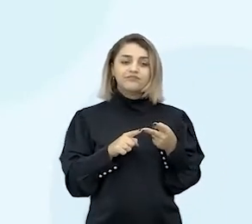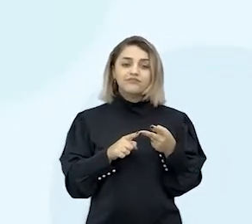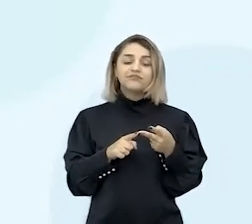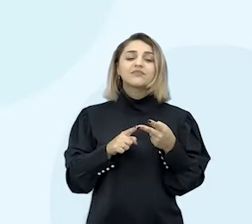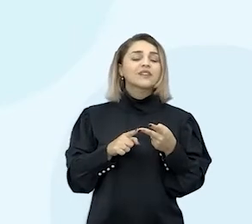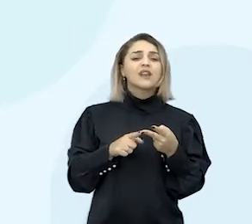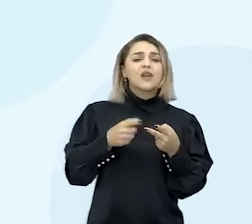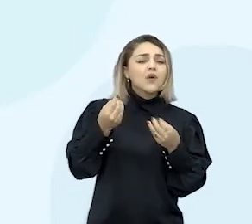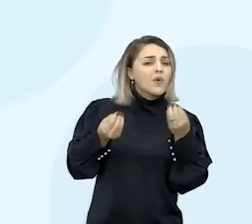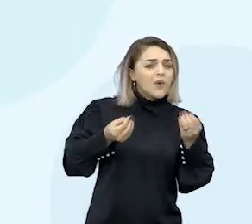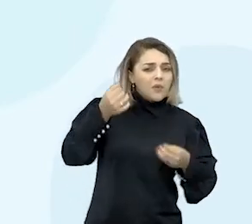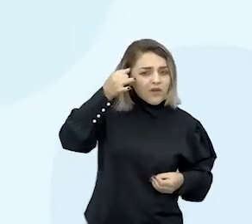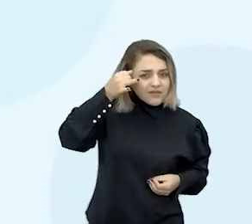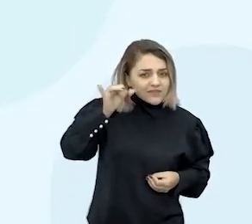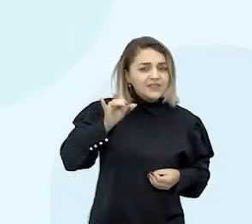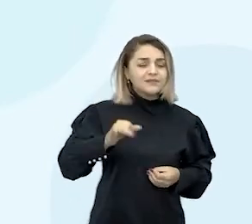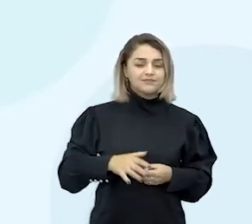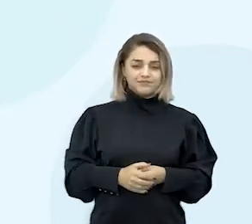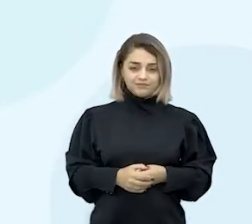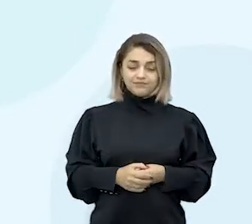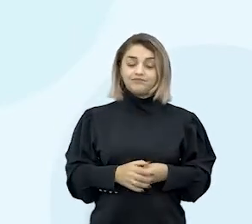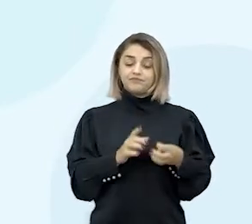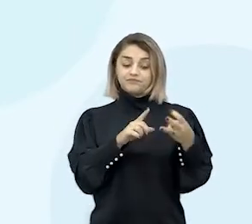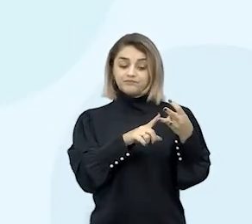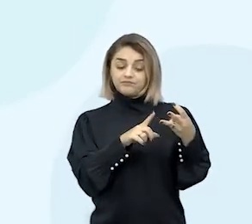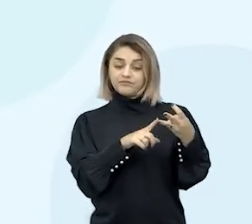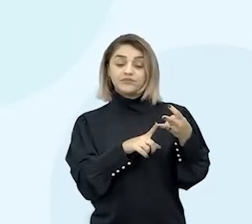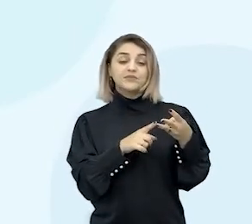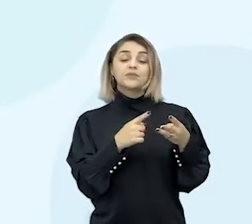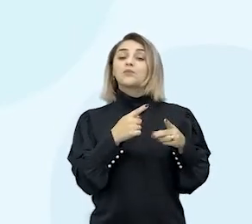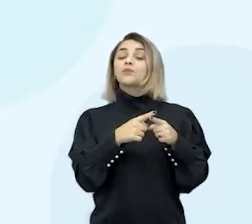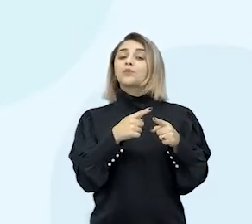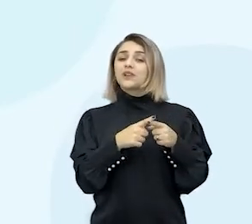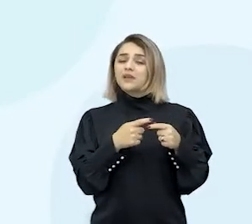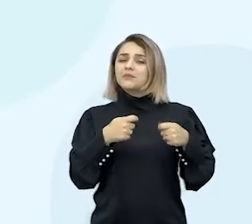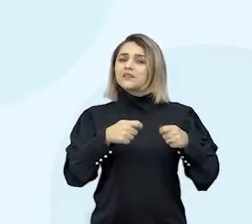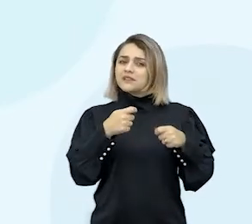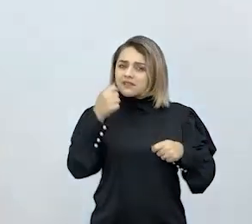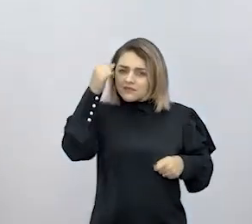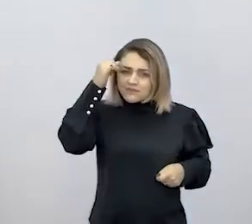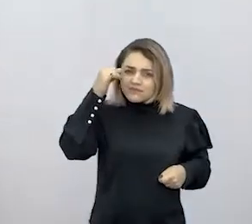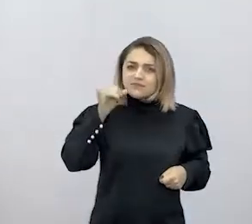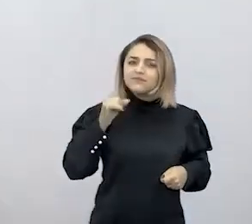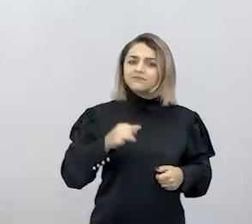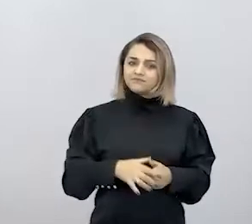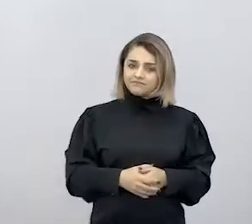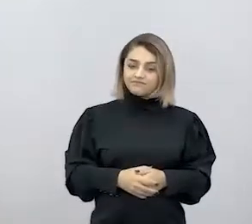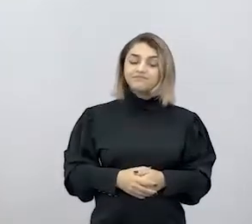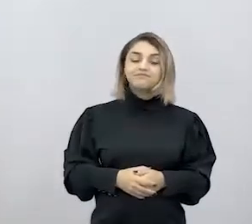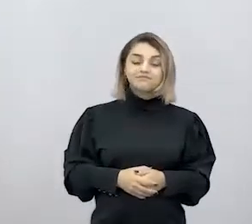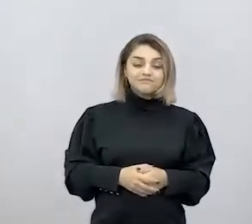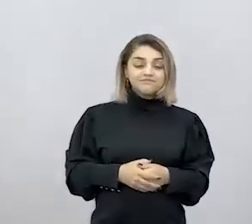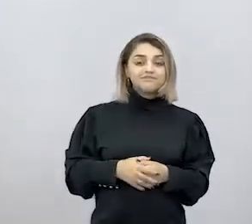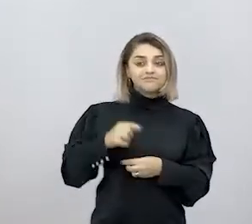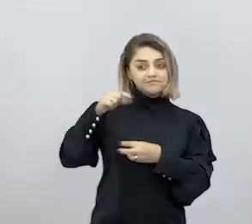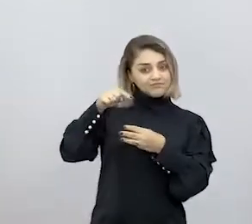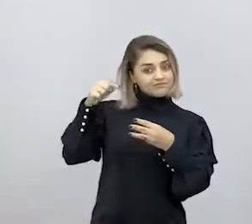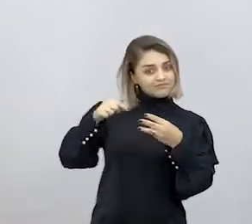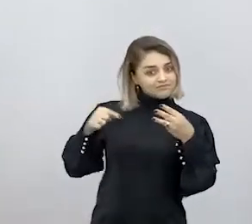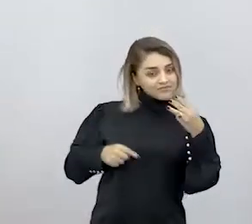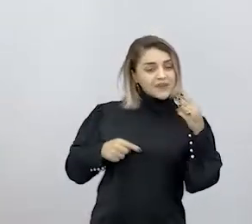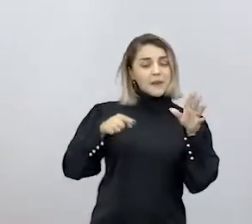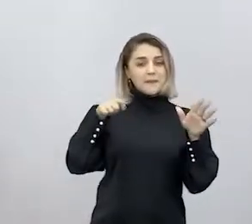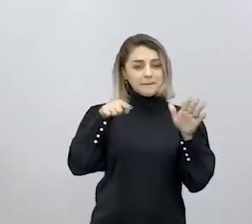Como combater? Aí nós respondemos. E por que devemos combater ideias ultrapassadas? Bom, se você